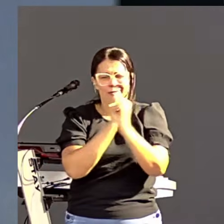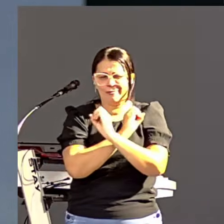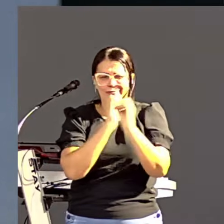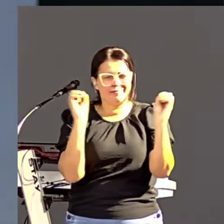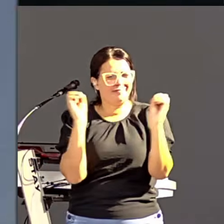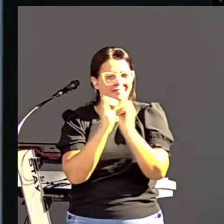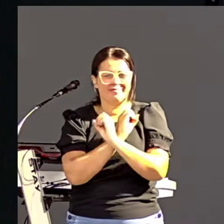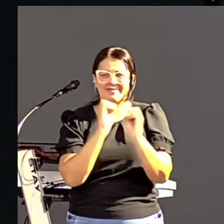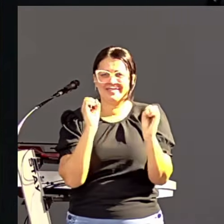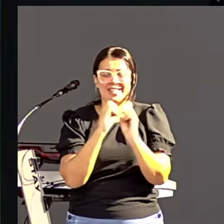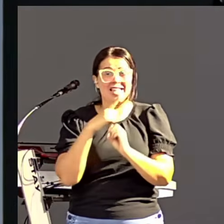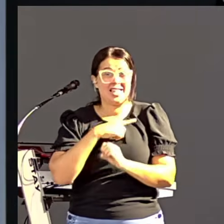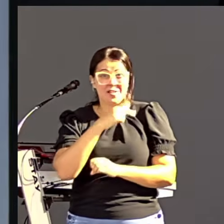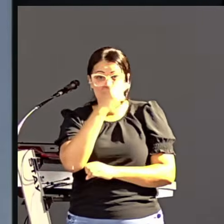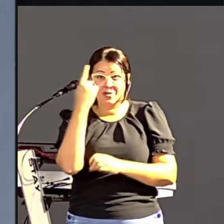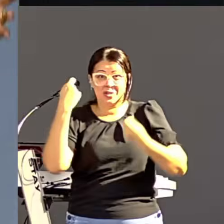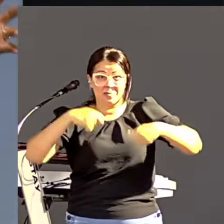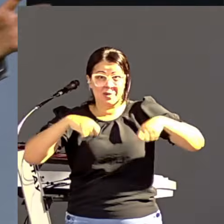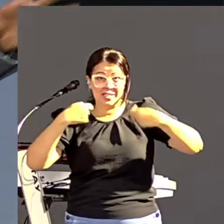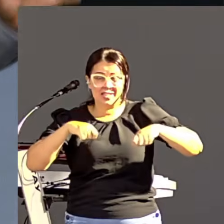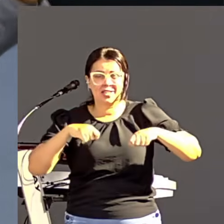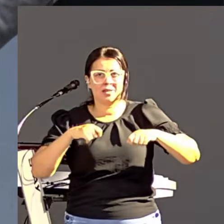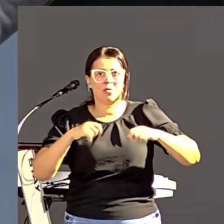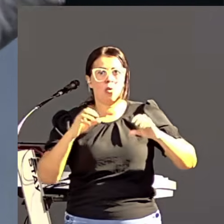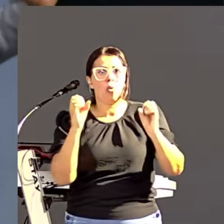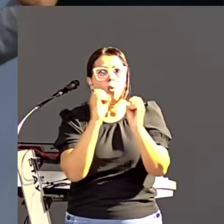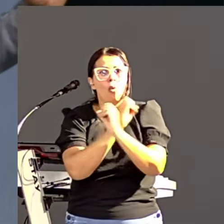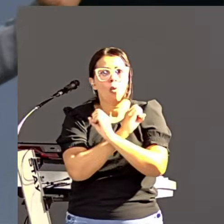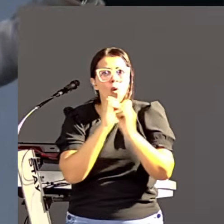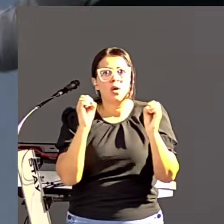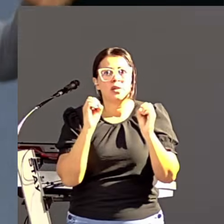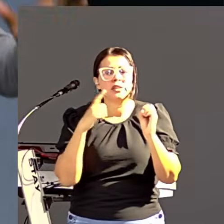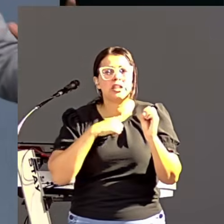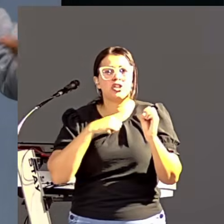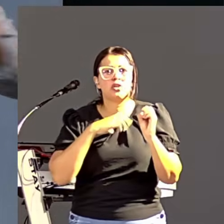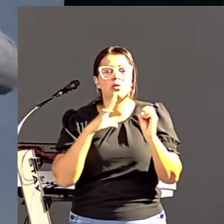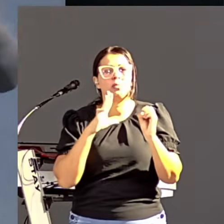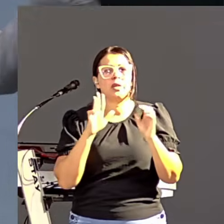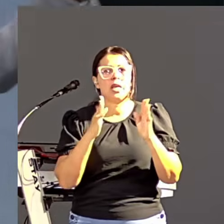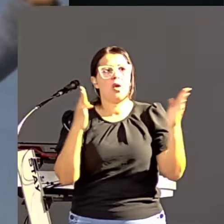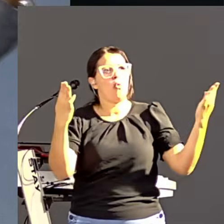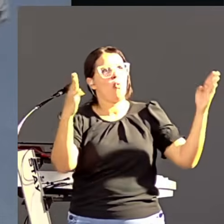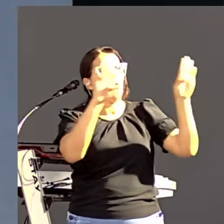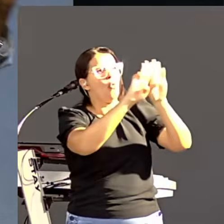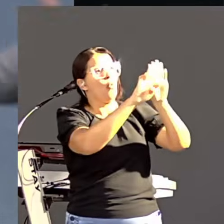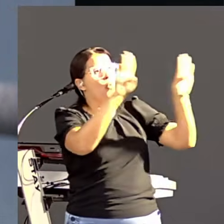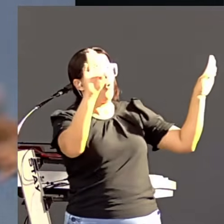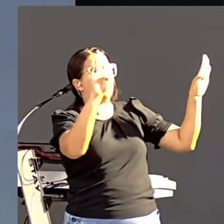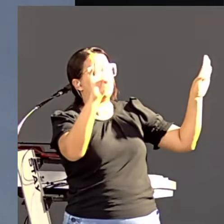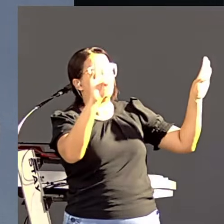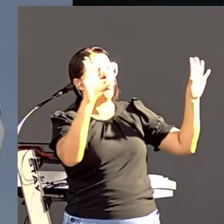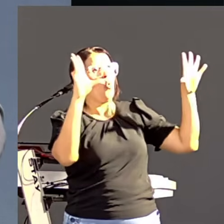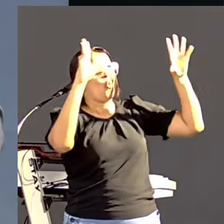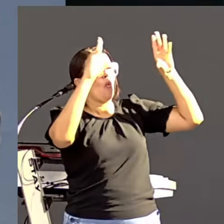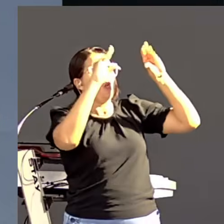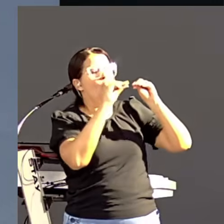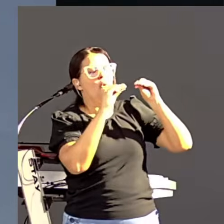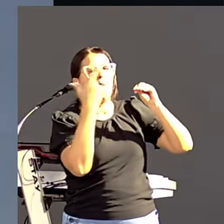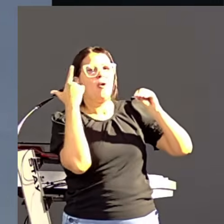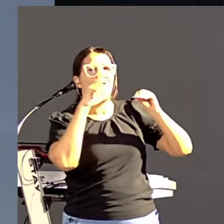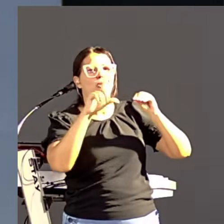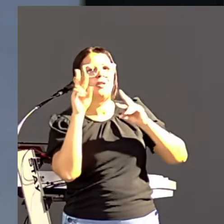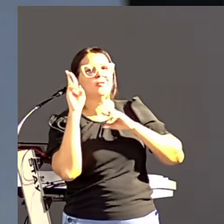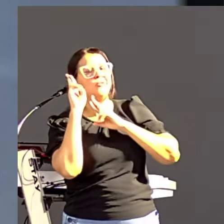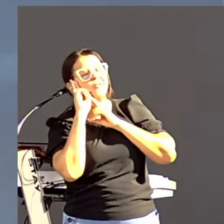zero, né? Tem gente que precisa de isolamento total. Por exemplo, tem gente que tem blackout na janela, fecha tudo para conseguir dormir.